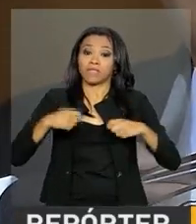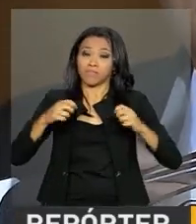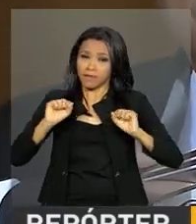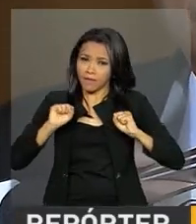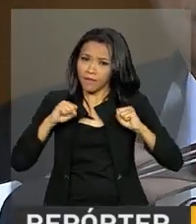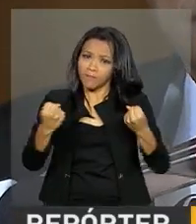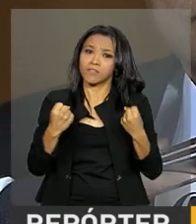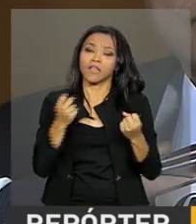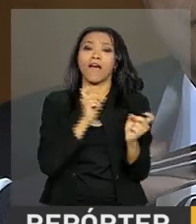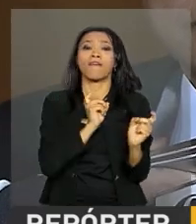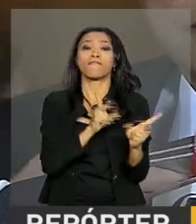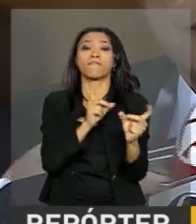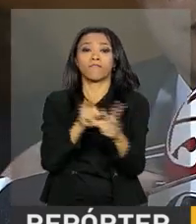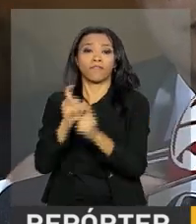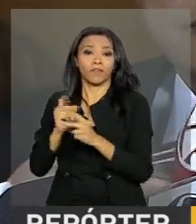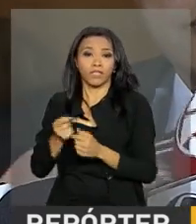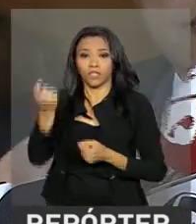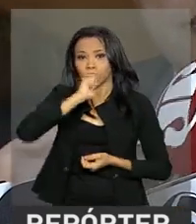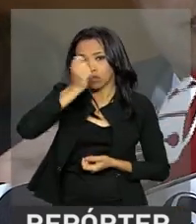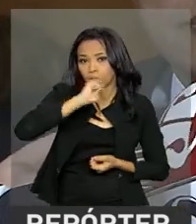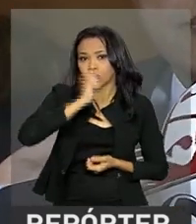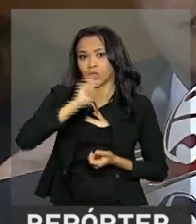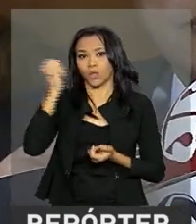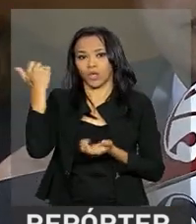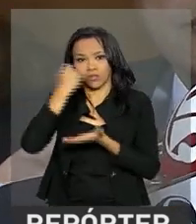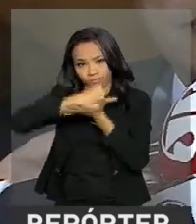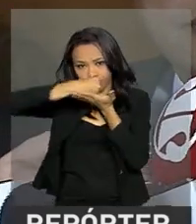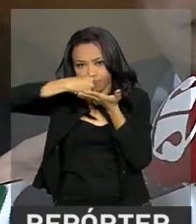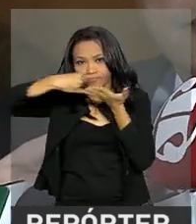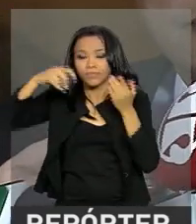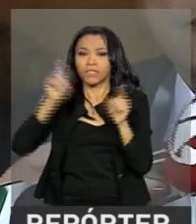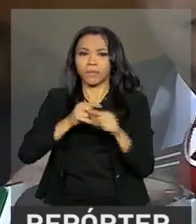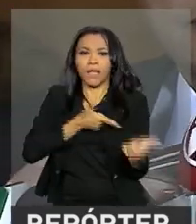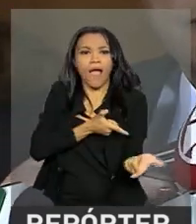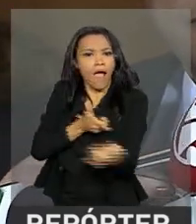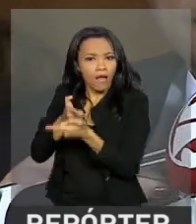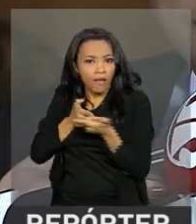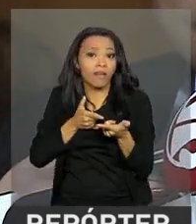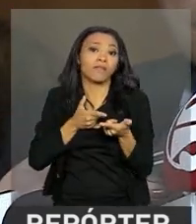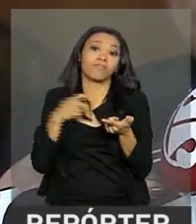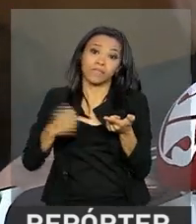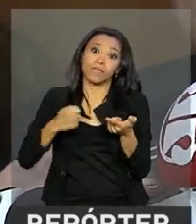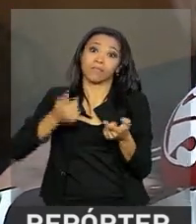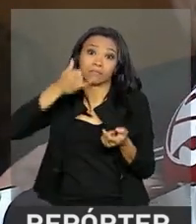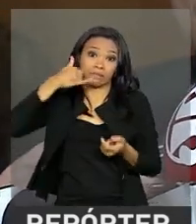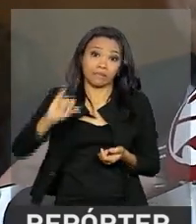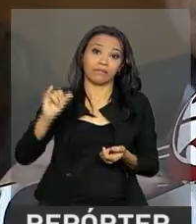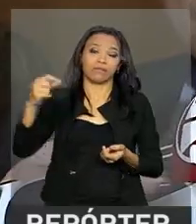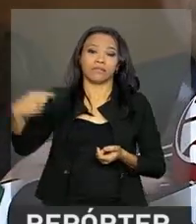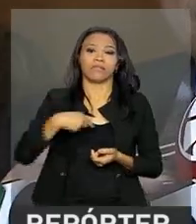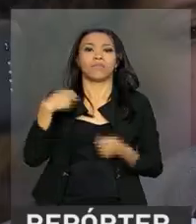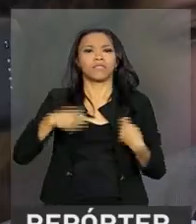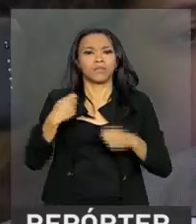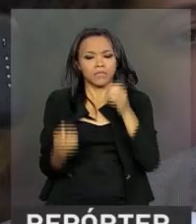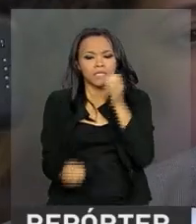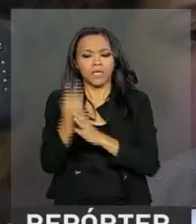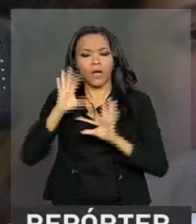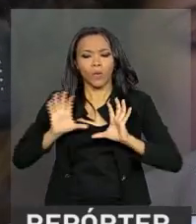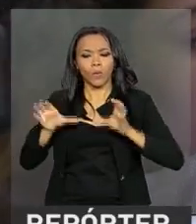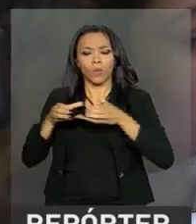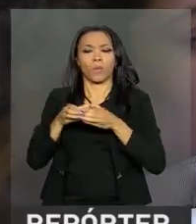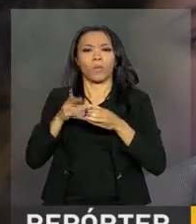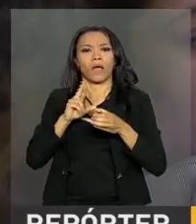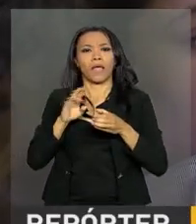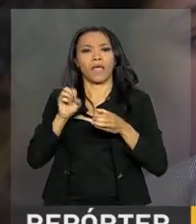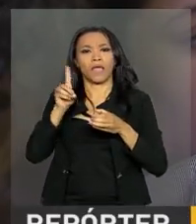tráfico de armas e drogas nas fronteiras. Atividade de inteligência, ela tem sim que ser integrada, nós temos que criar a rede de inteligência. Entendemos que há